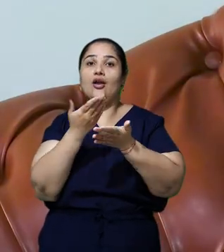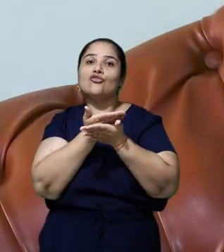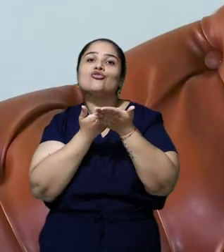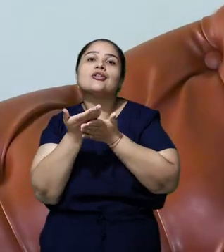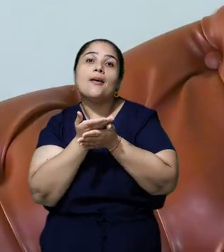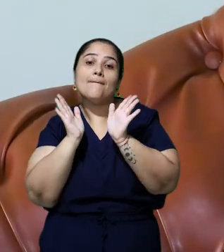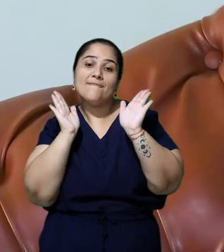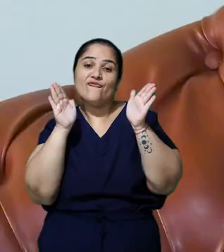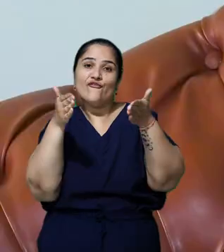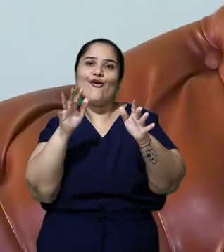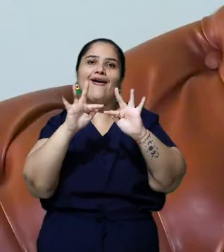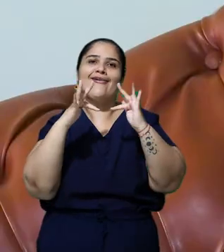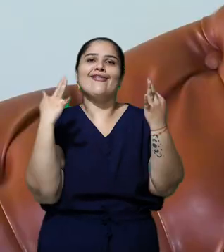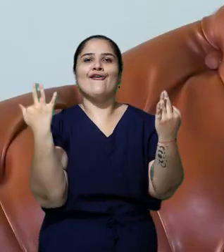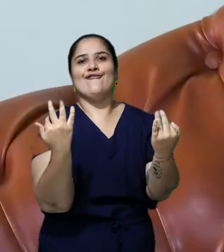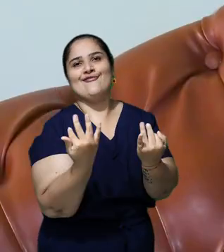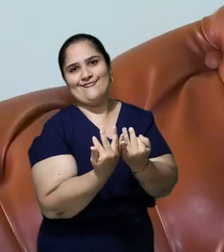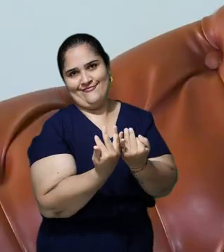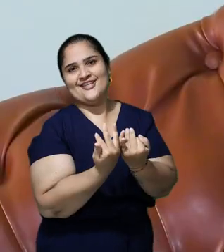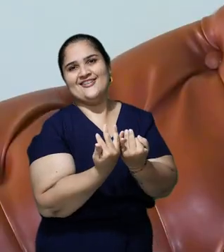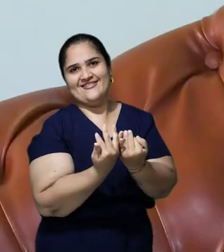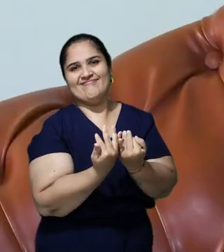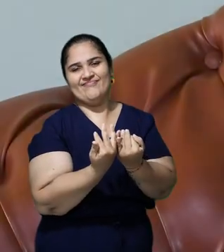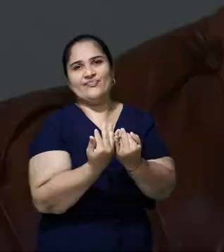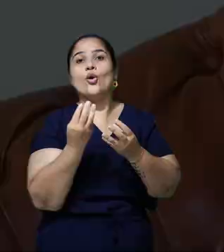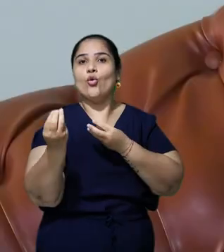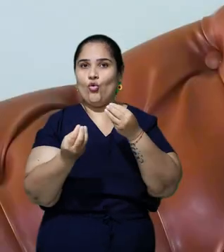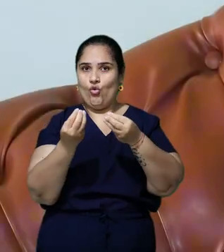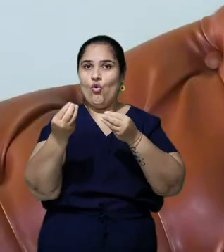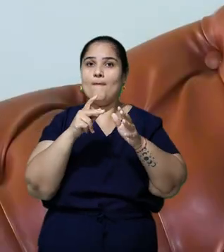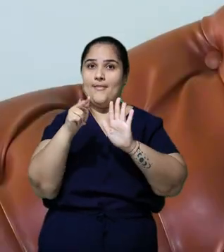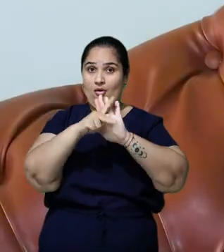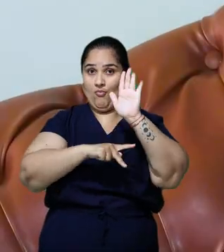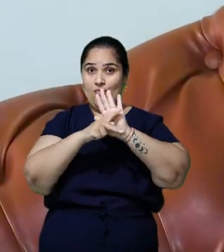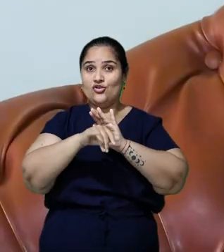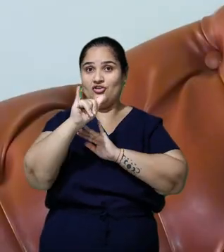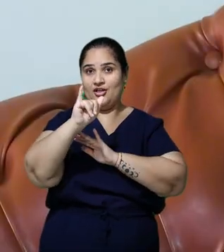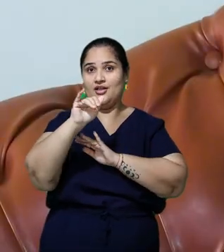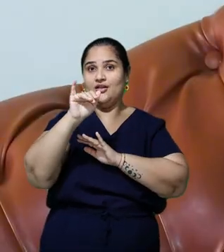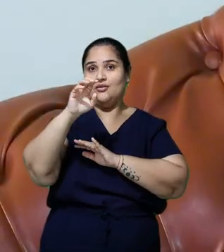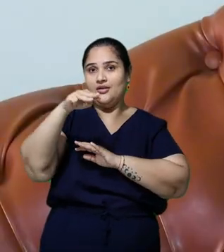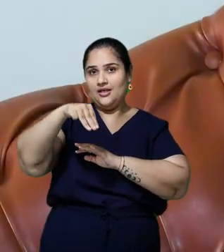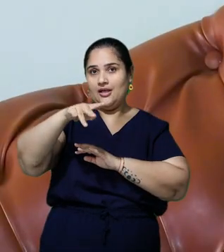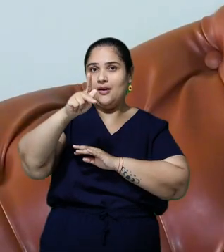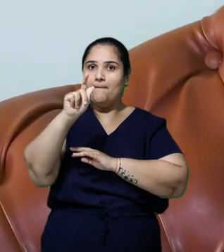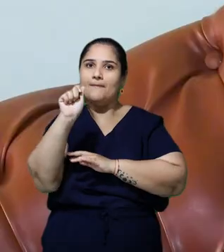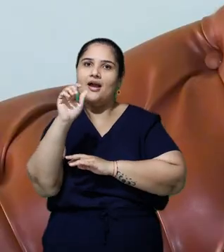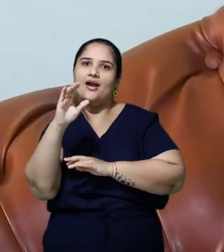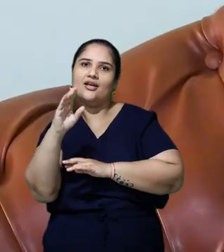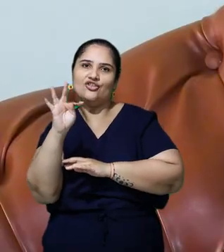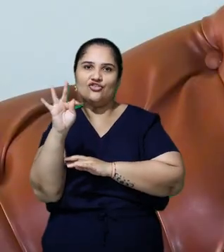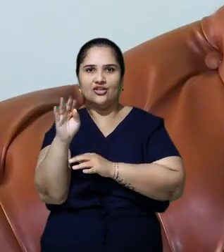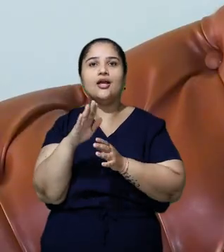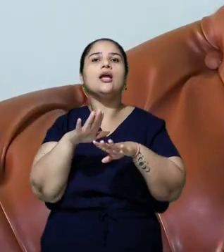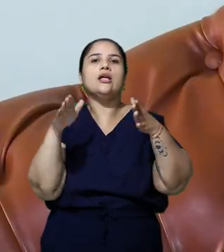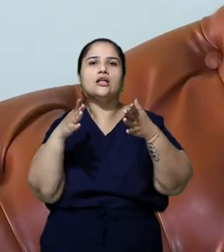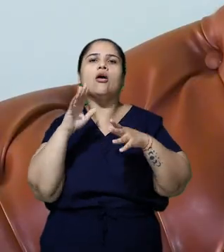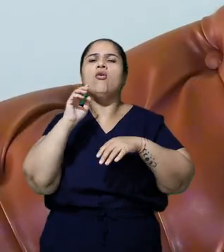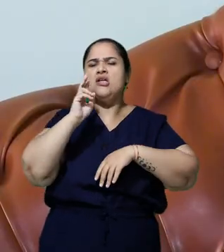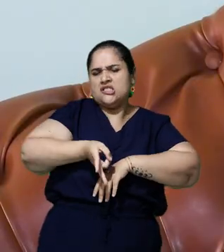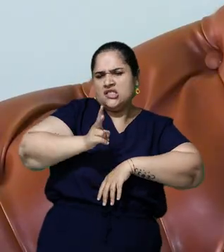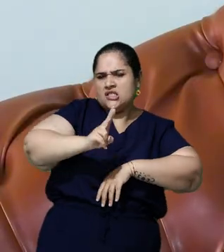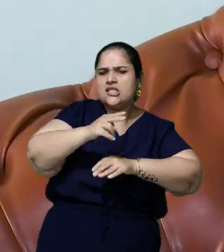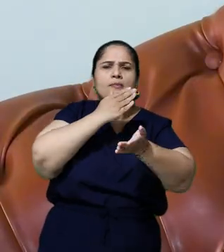no treinamento parental, como é o caso do Projeto Impact. Então, desde o momento da avaliação, os pais estão presentes,